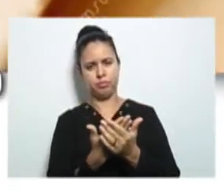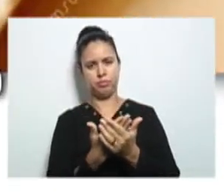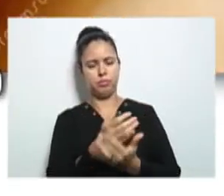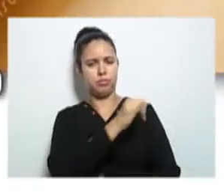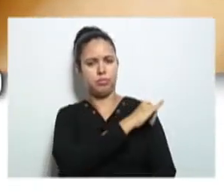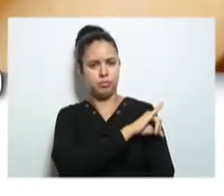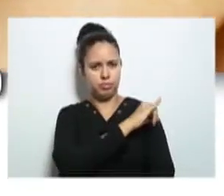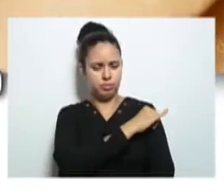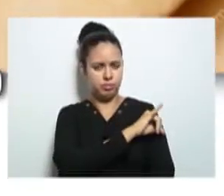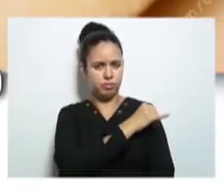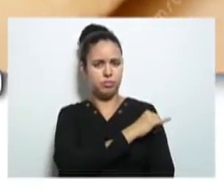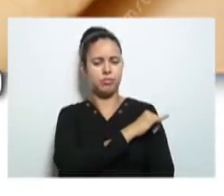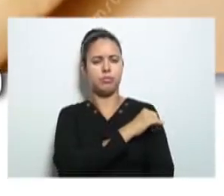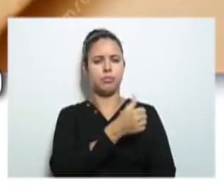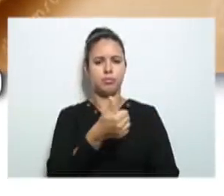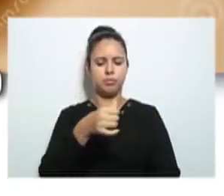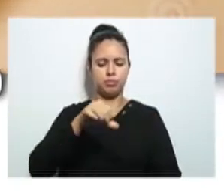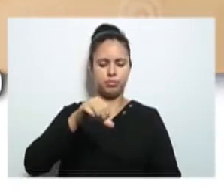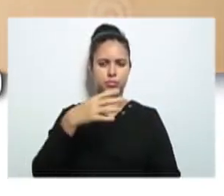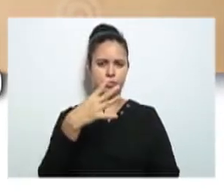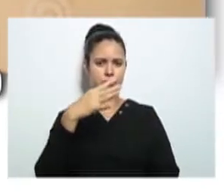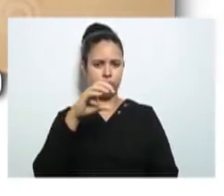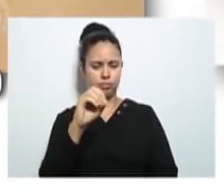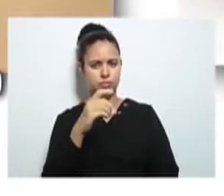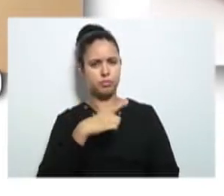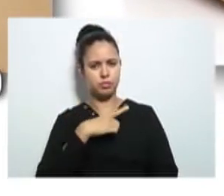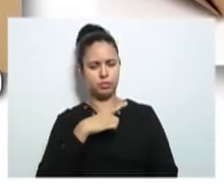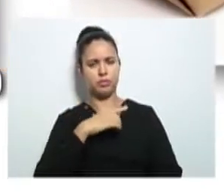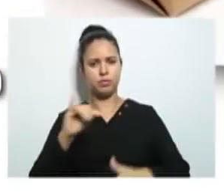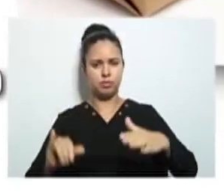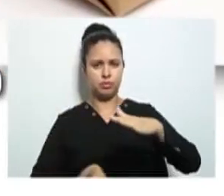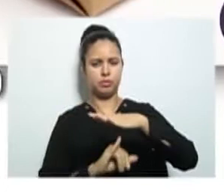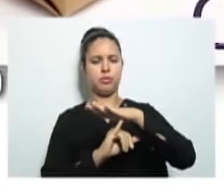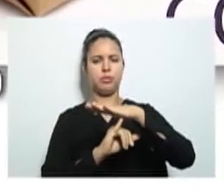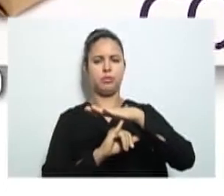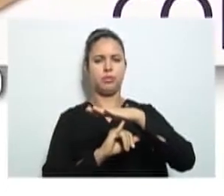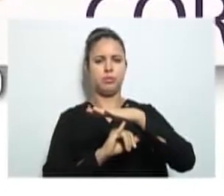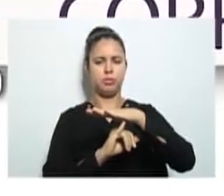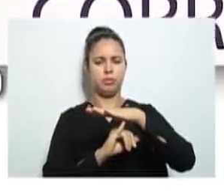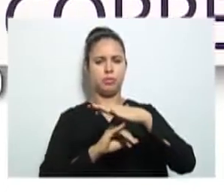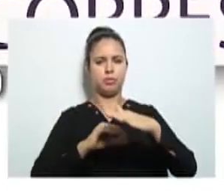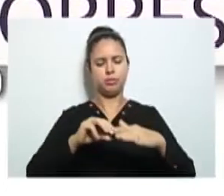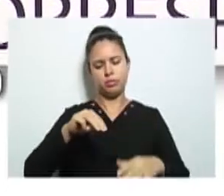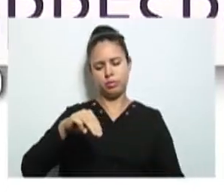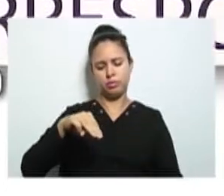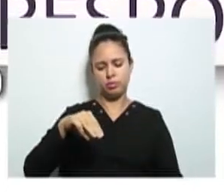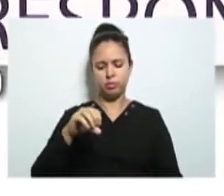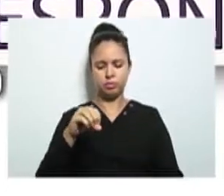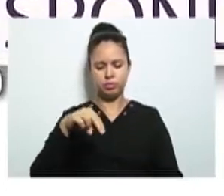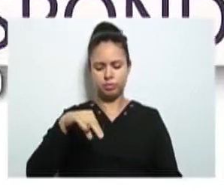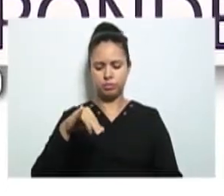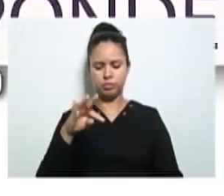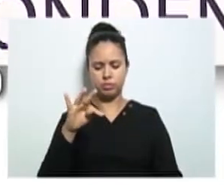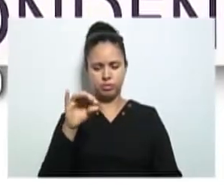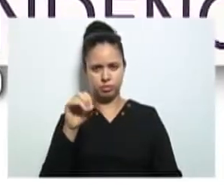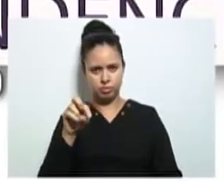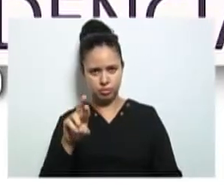de 1940, surgem o Instituto Monitor e o Instituto Universal Brasileiro,